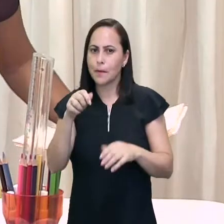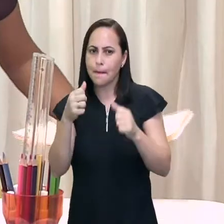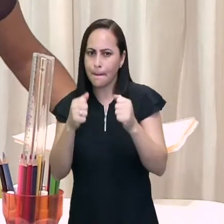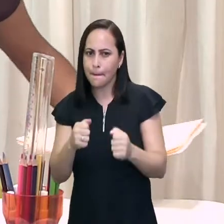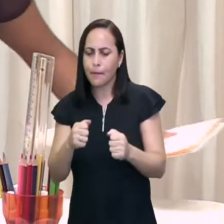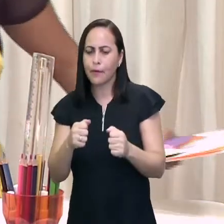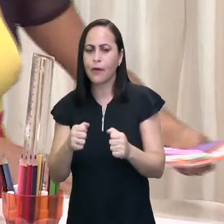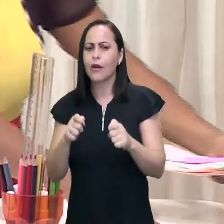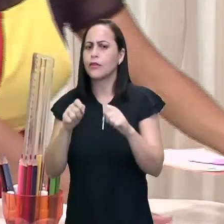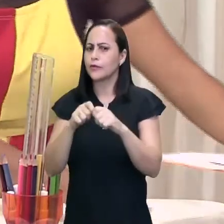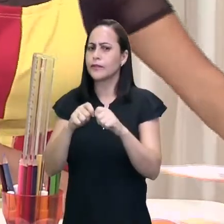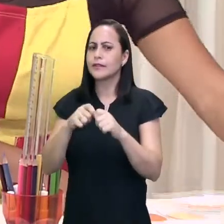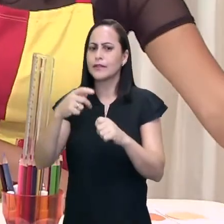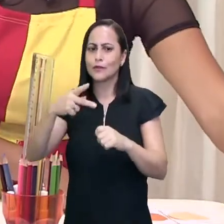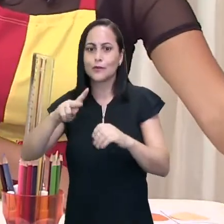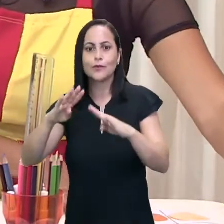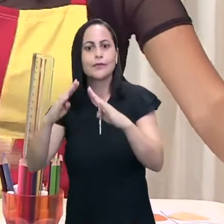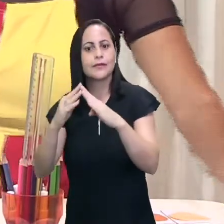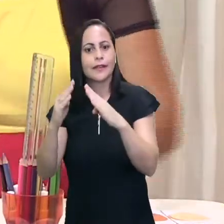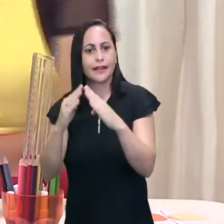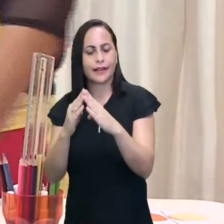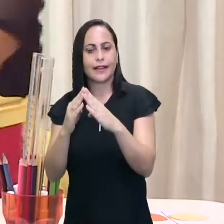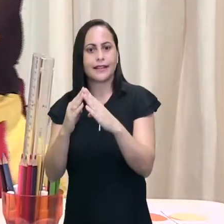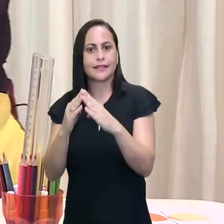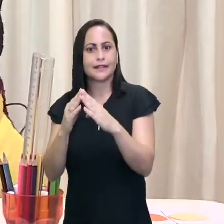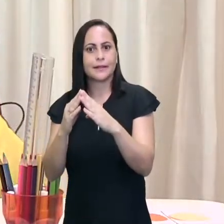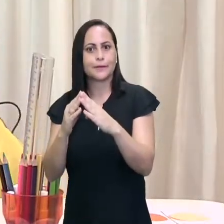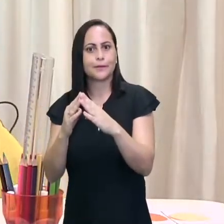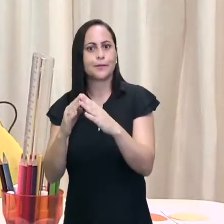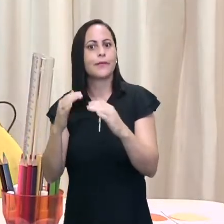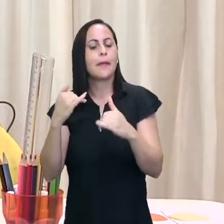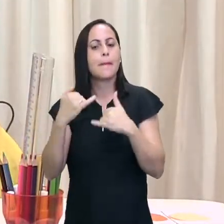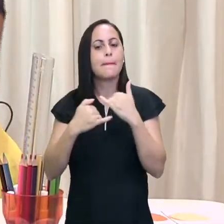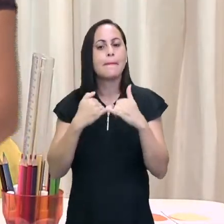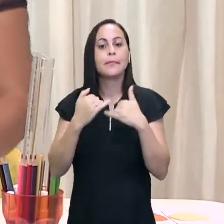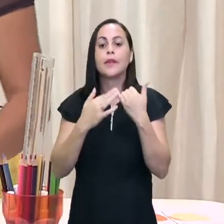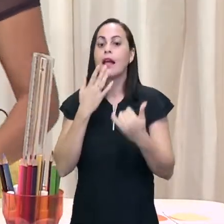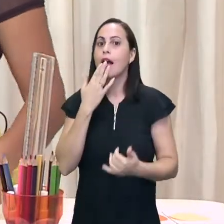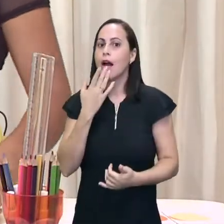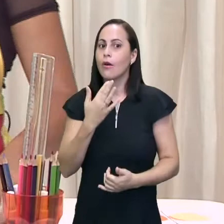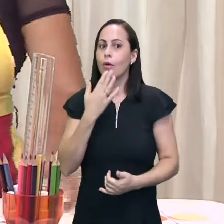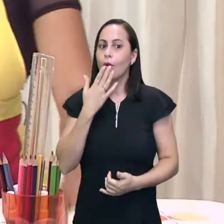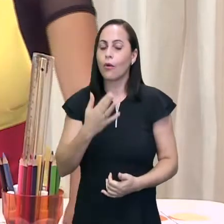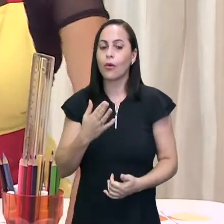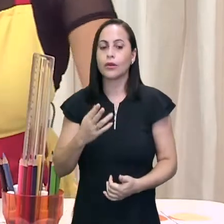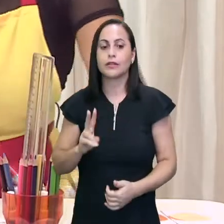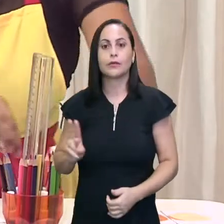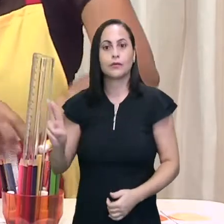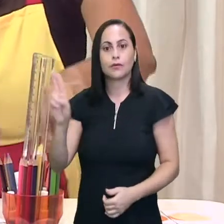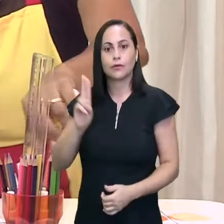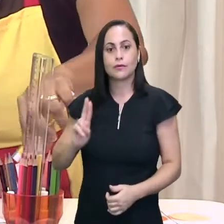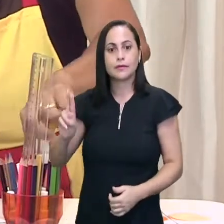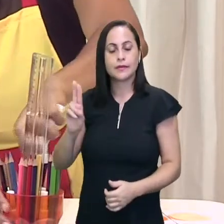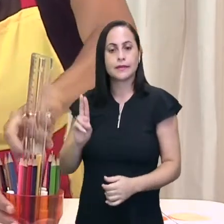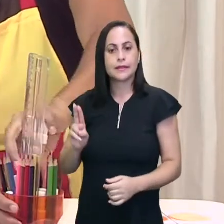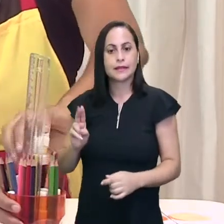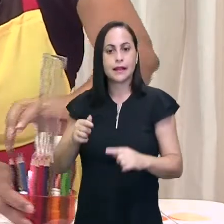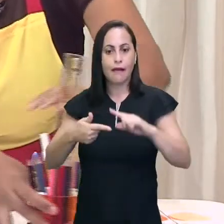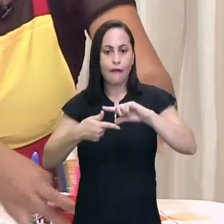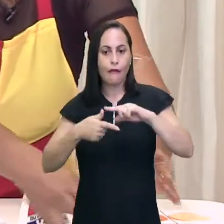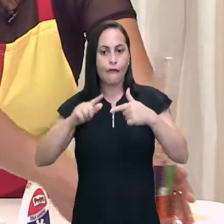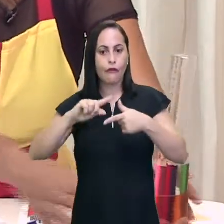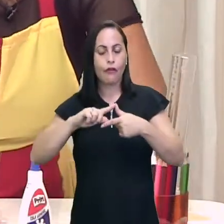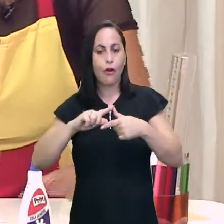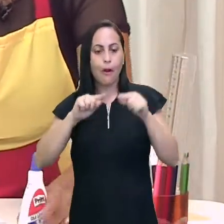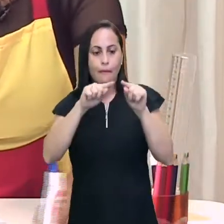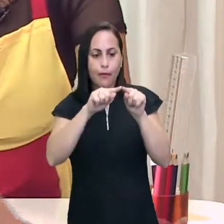na casa de vocês. É o jogo das cores. E nós vamos usar a forma geométrica, o